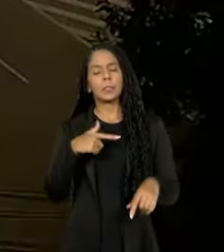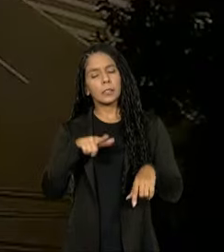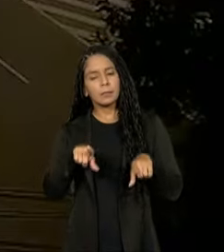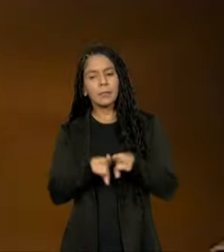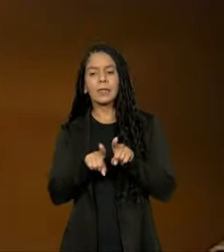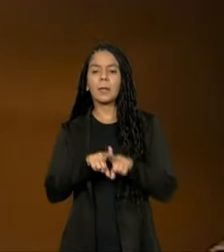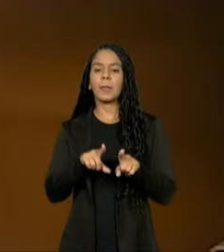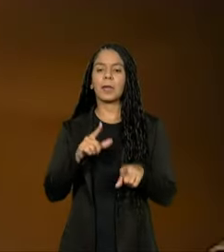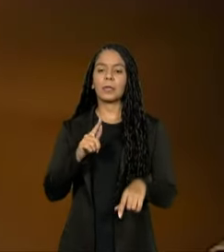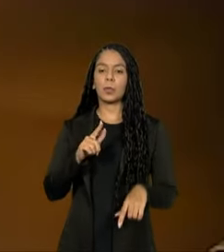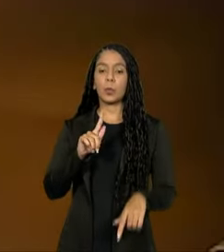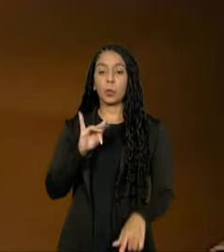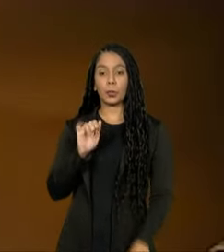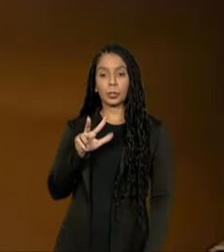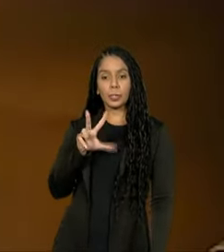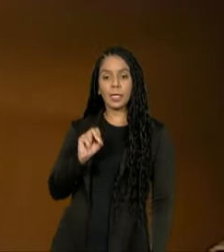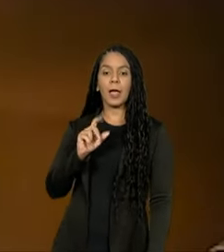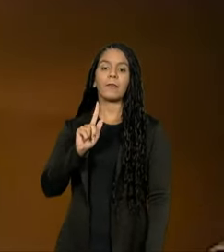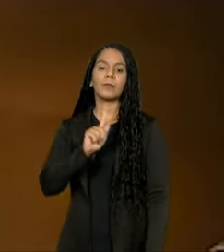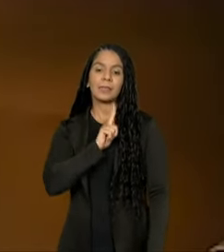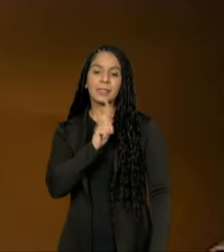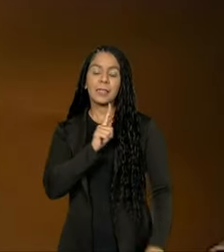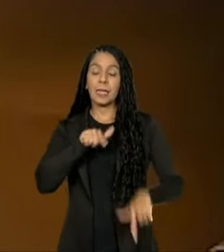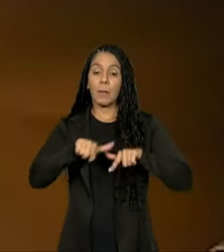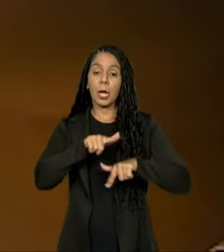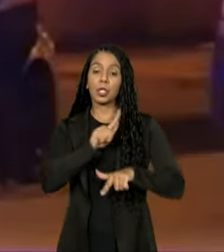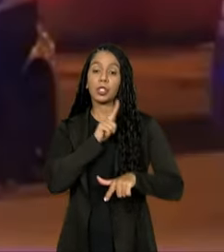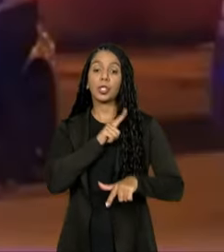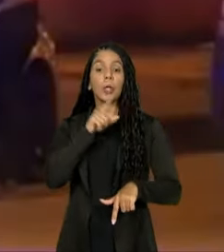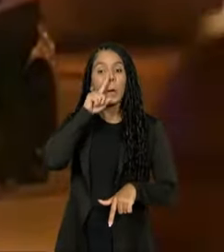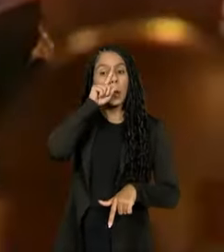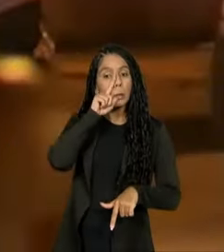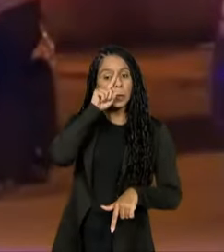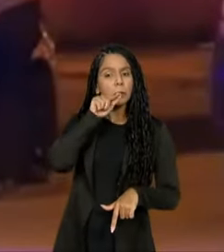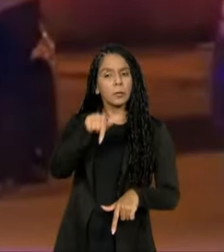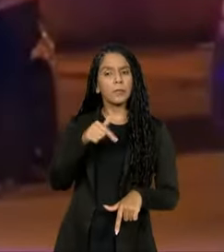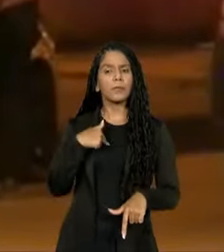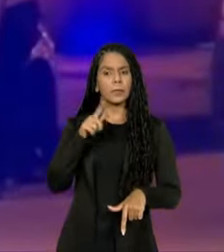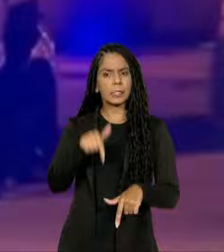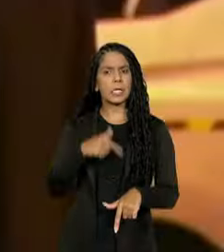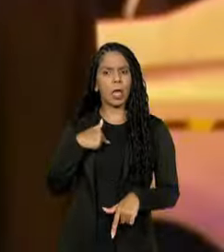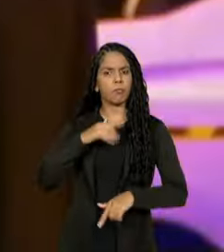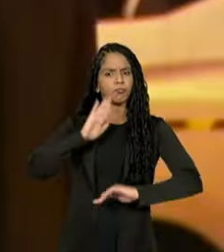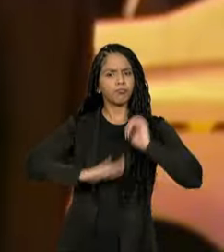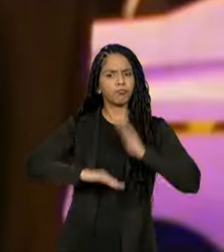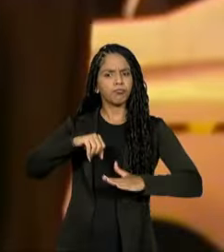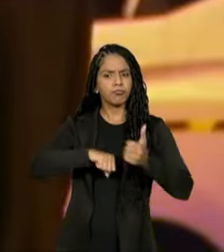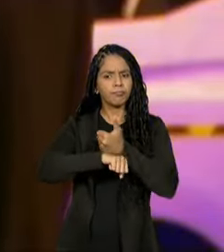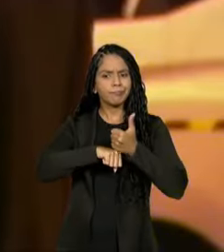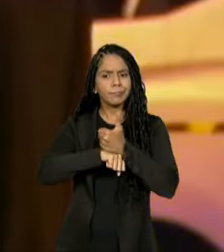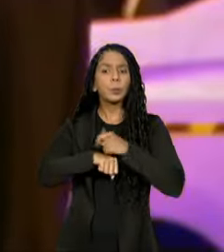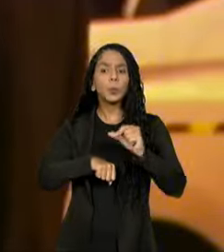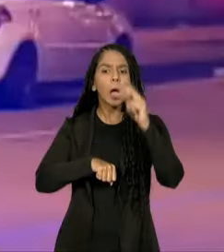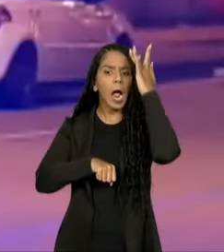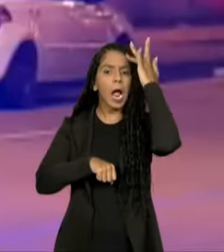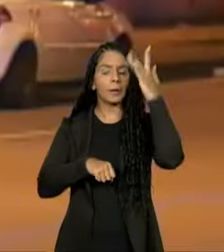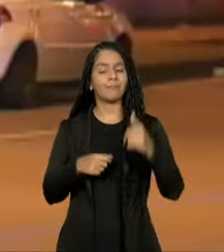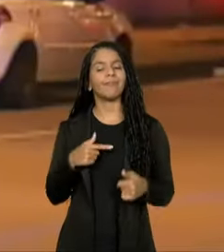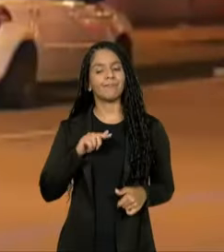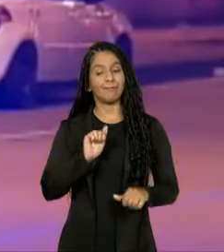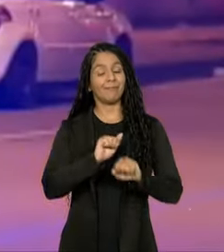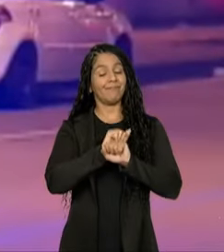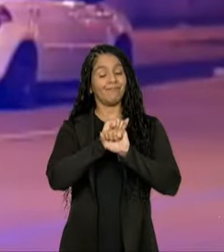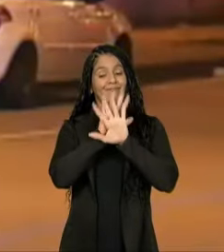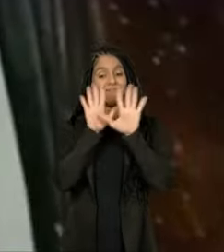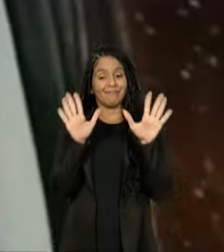gestão de risco, e essa coisa do monitoramento de câmeras, você é um expert. O que você achou disso? Não, é nítido quando